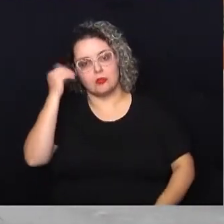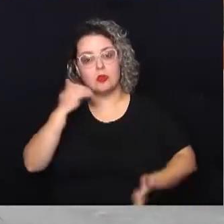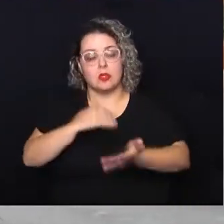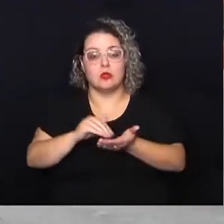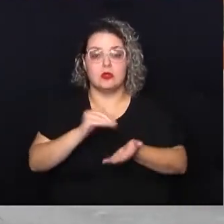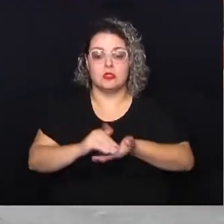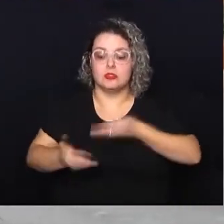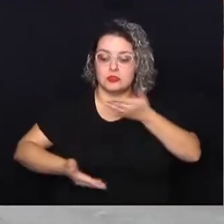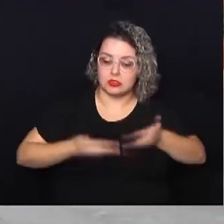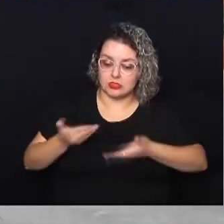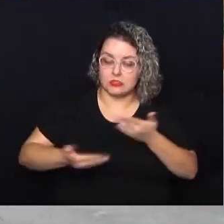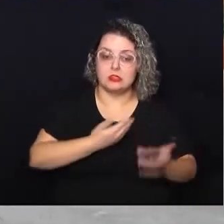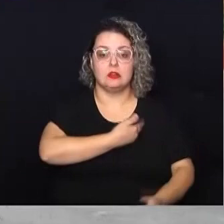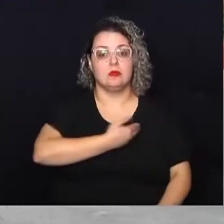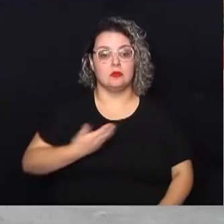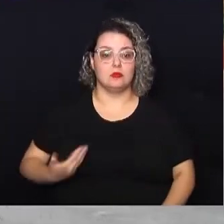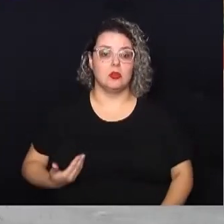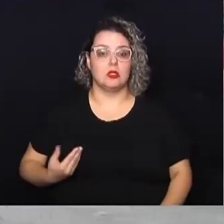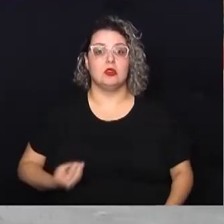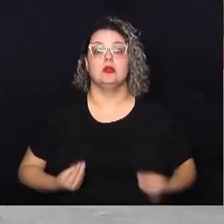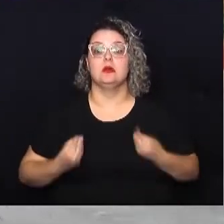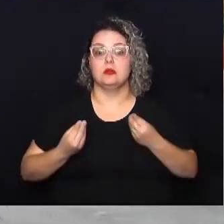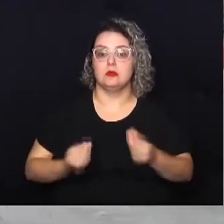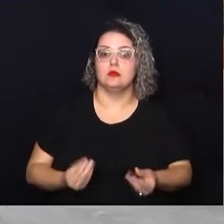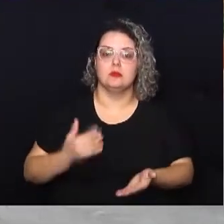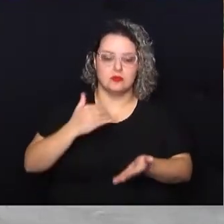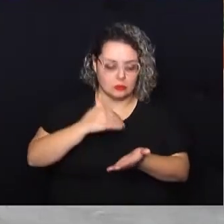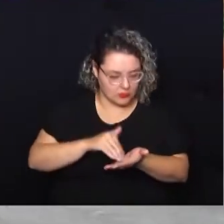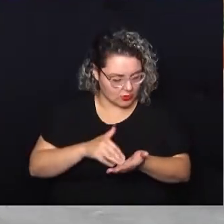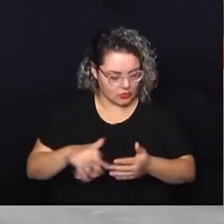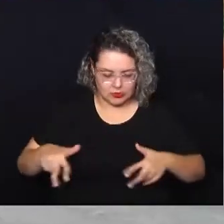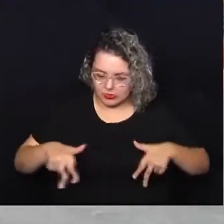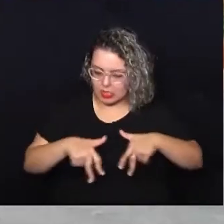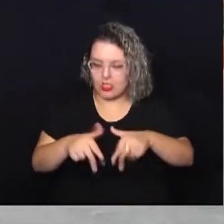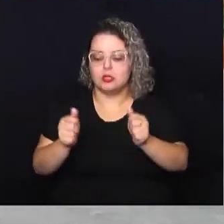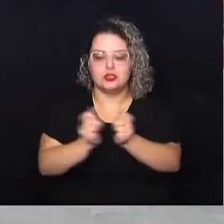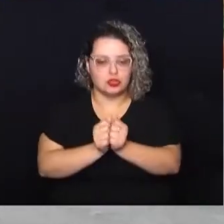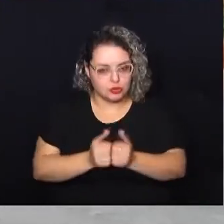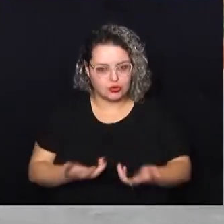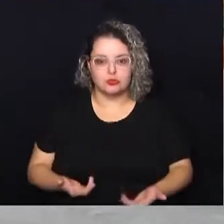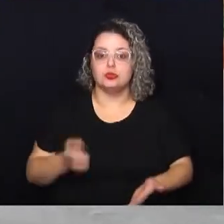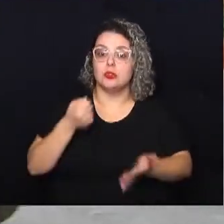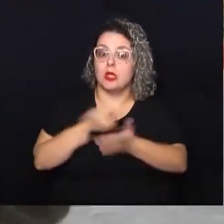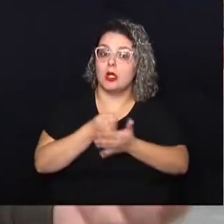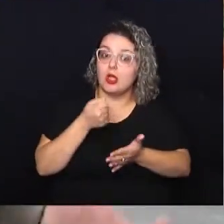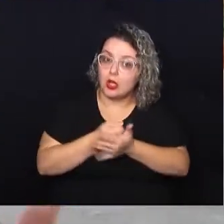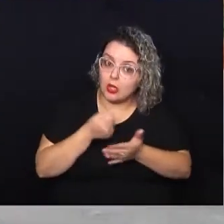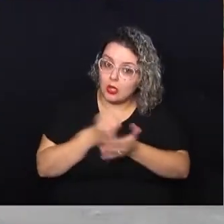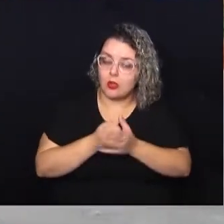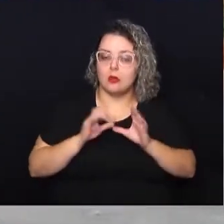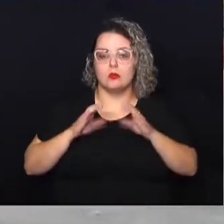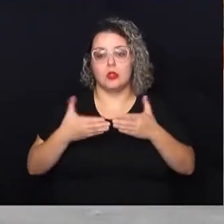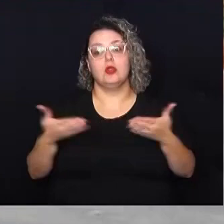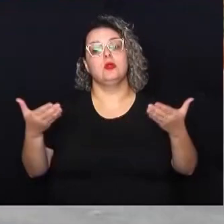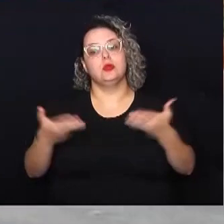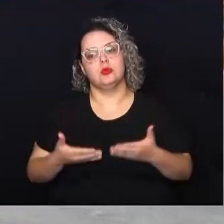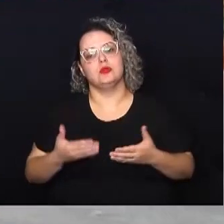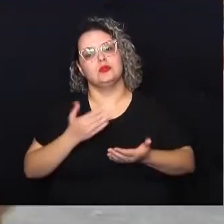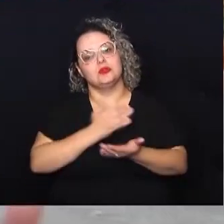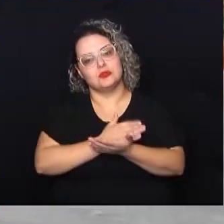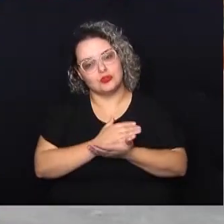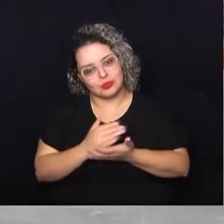Serviços Públicos, trouxemos o secretário aqui muitas vezes, a cobrança da comunidade, e hoje nós estamos começando